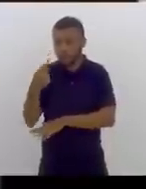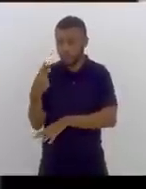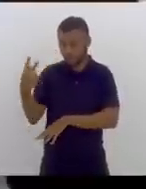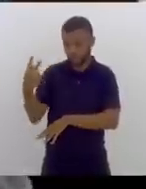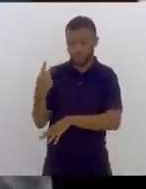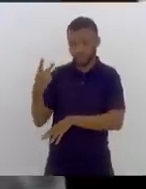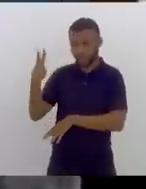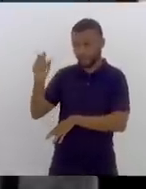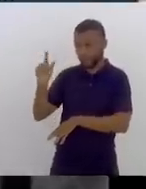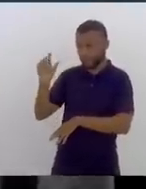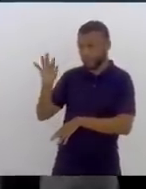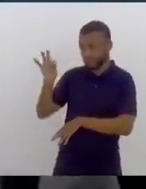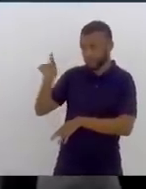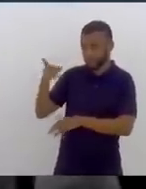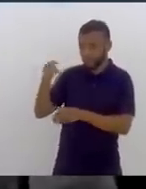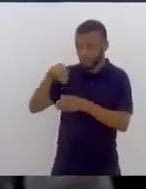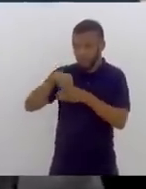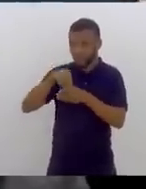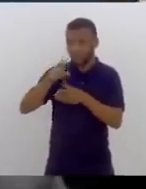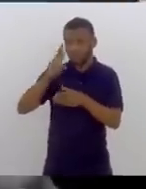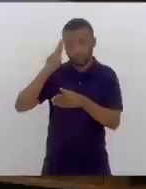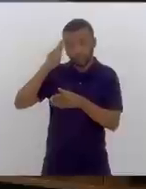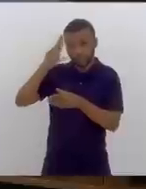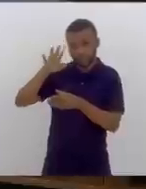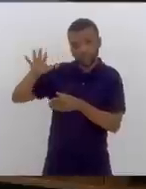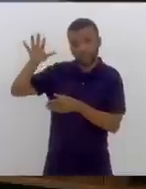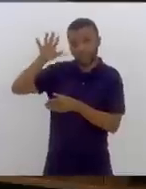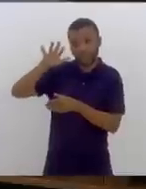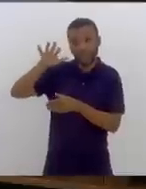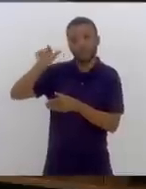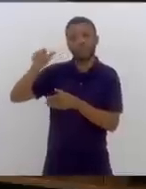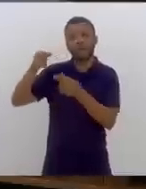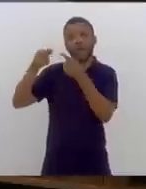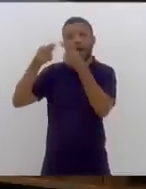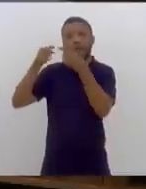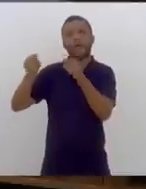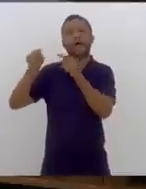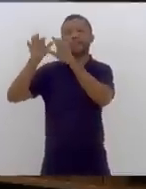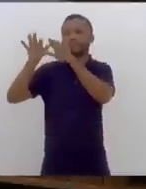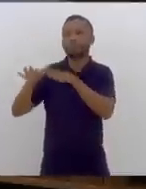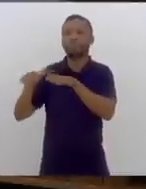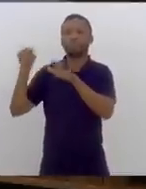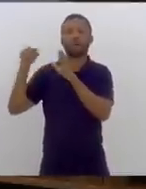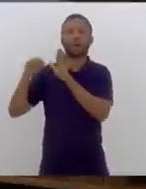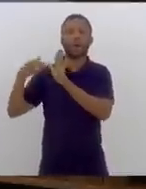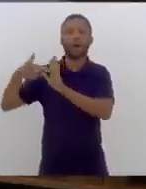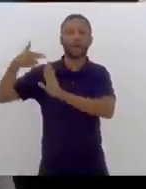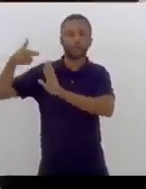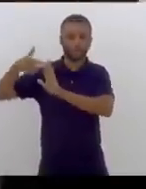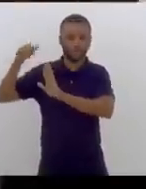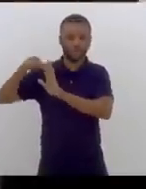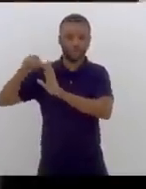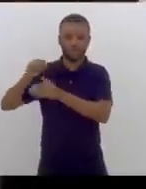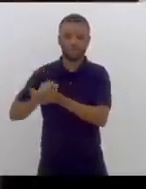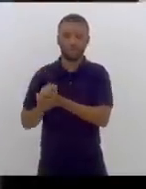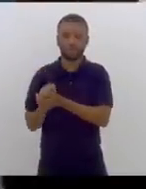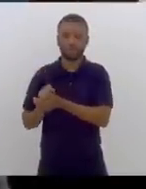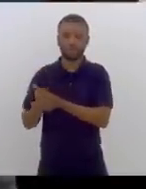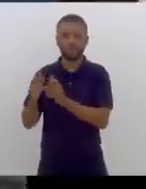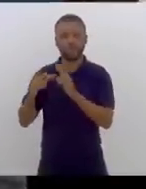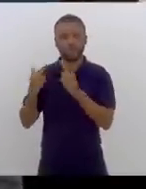Valentim estivemos dentro do gabinete do comandante geral e foi aberta a resolução na última audiência